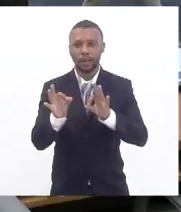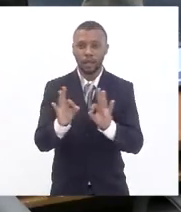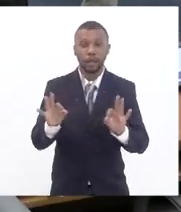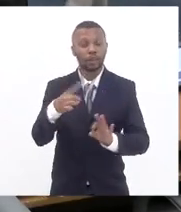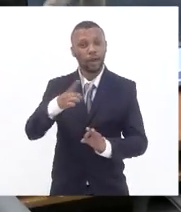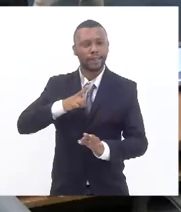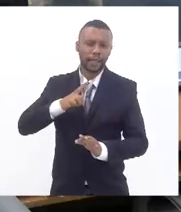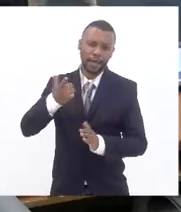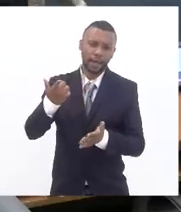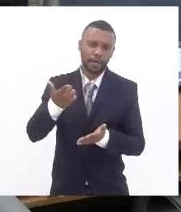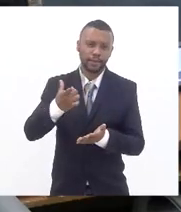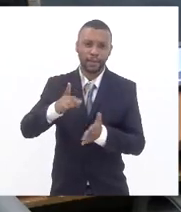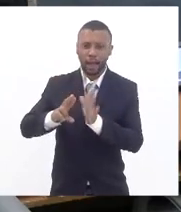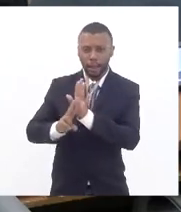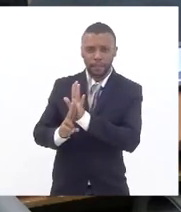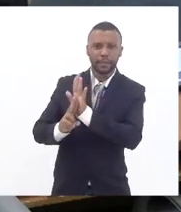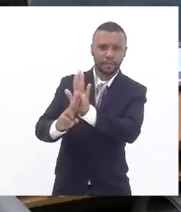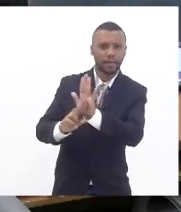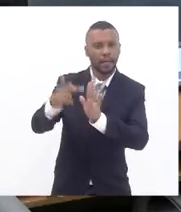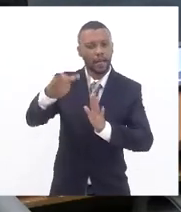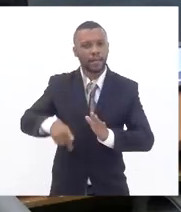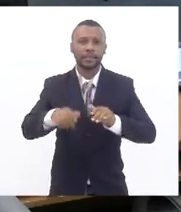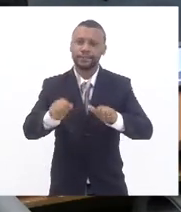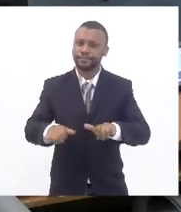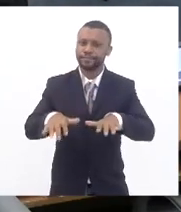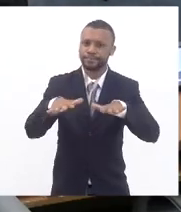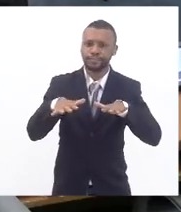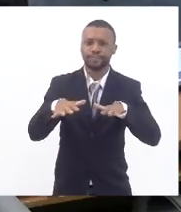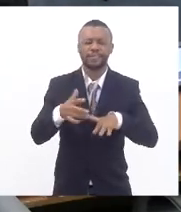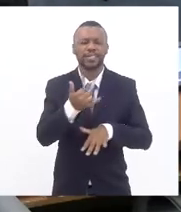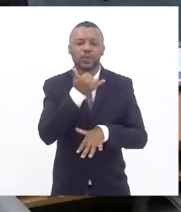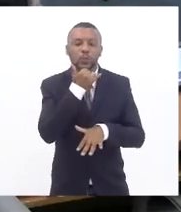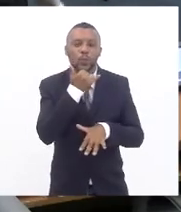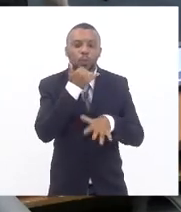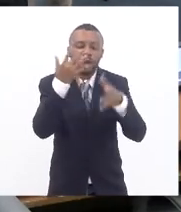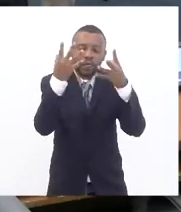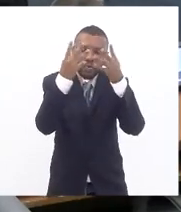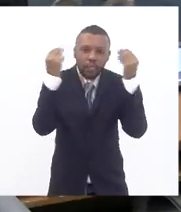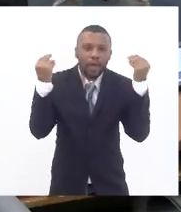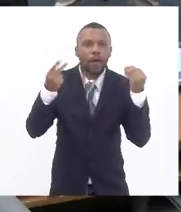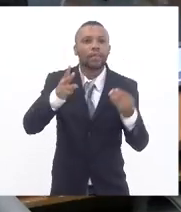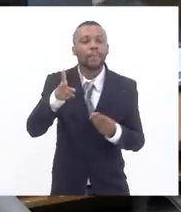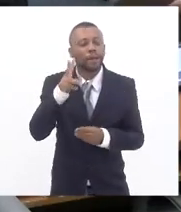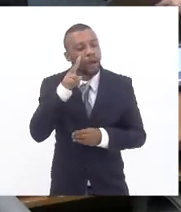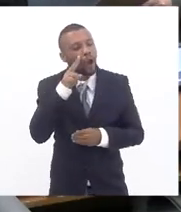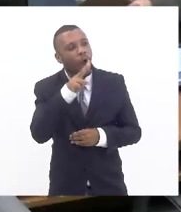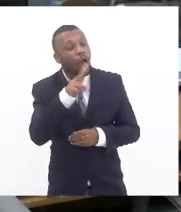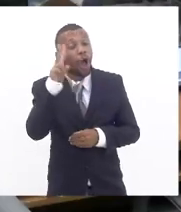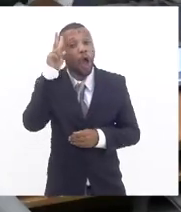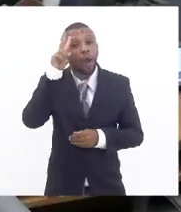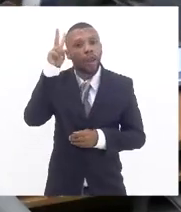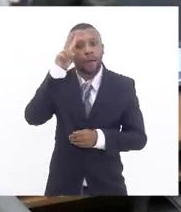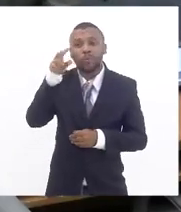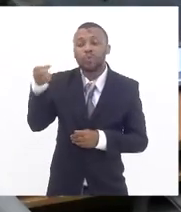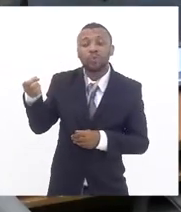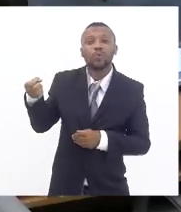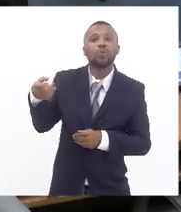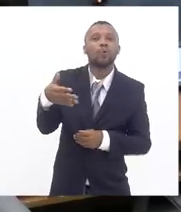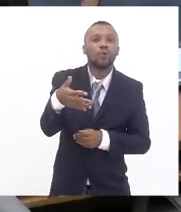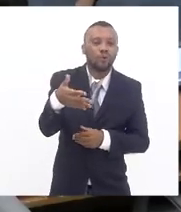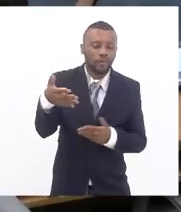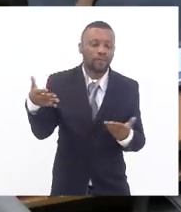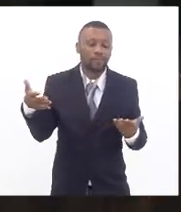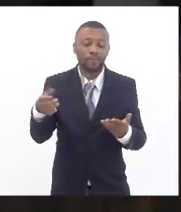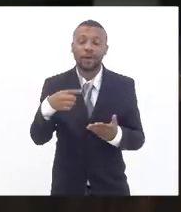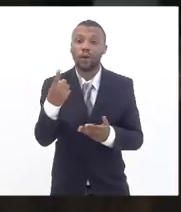tem. Não, eu já sabia, deputado. Mas vai perder. Uma falha, eu esqueci. Sempre que eu olho para Vossa Excelência, eu lembro do novo. Então, é